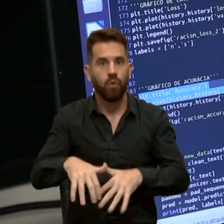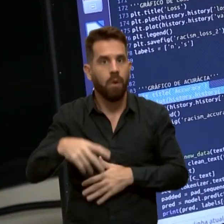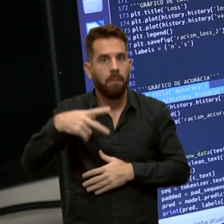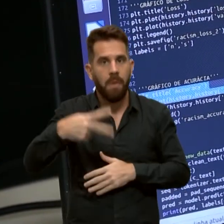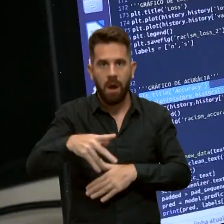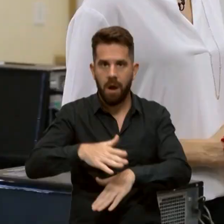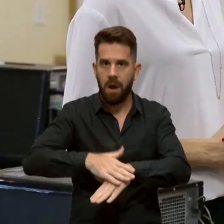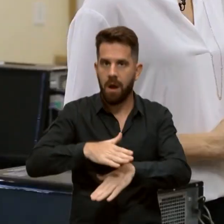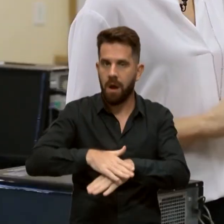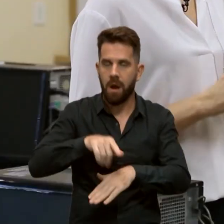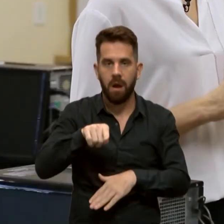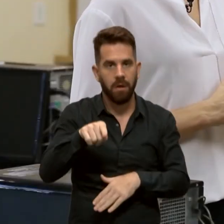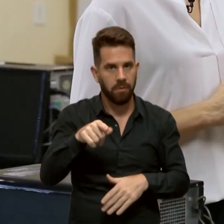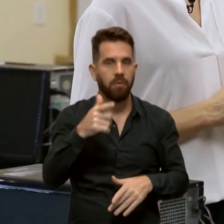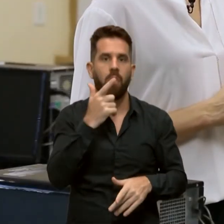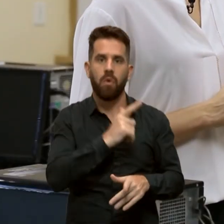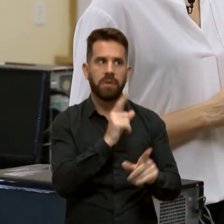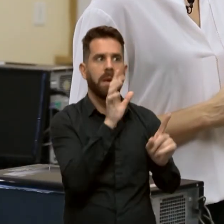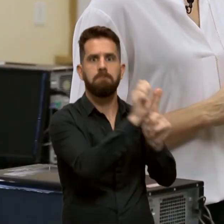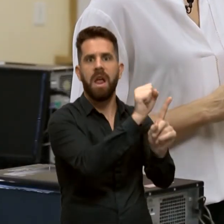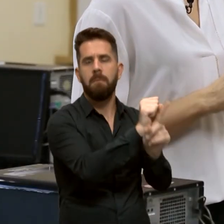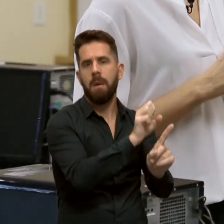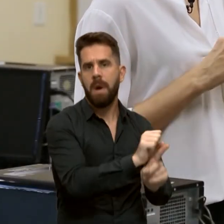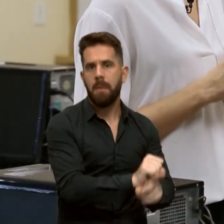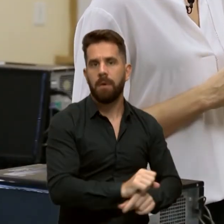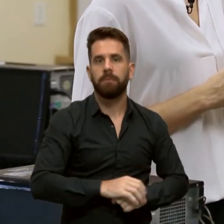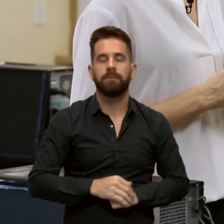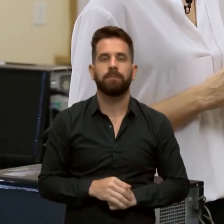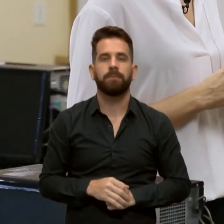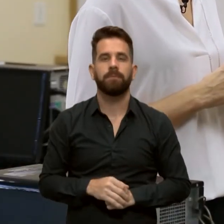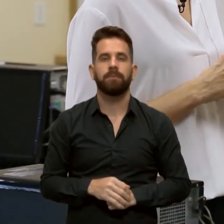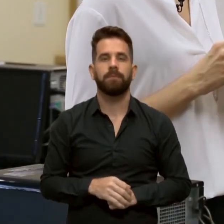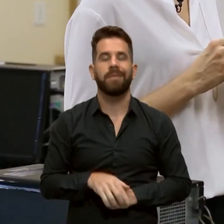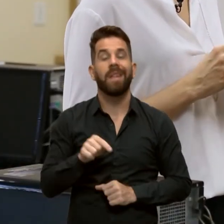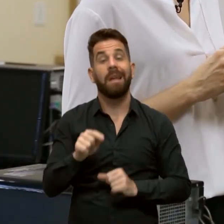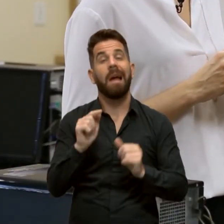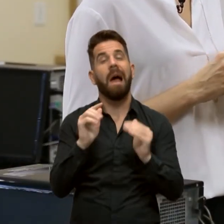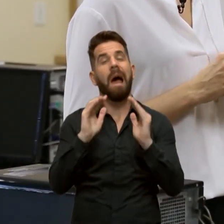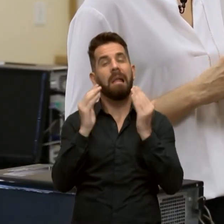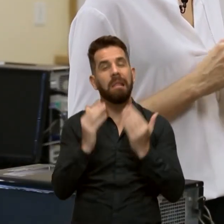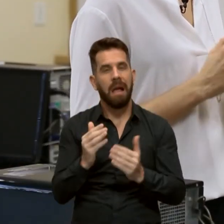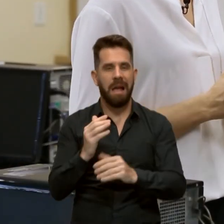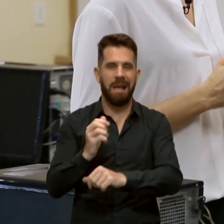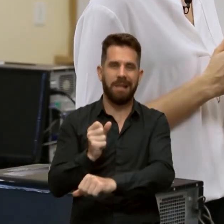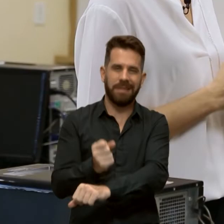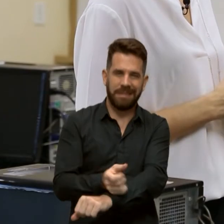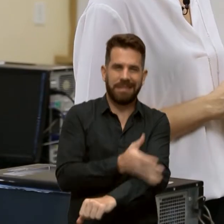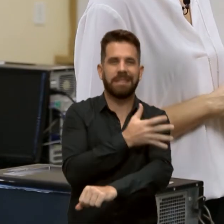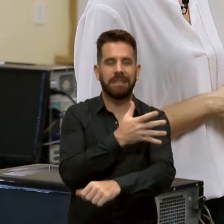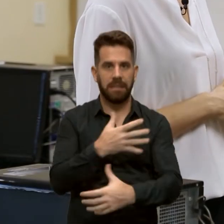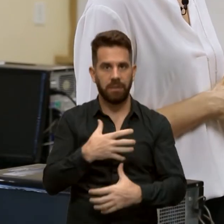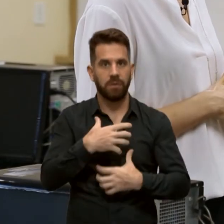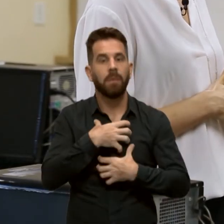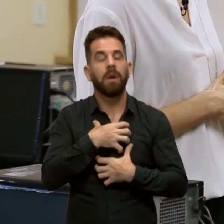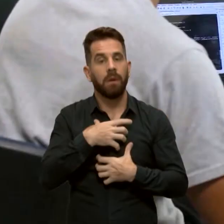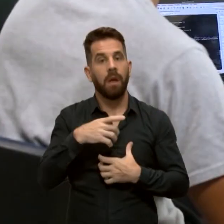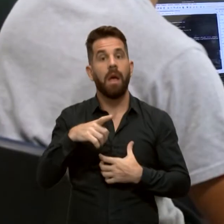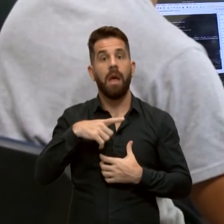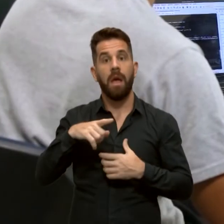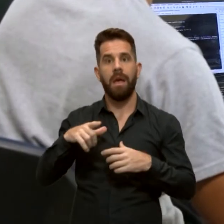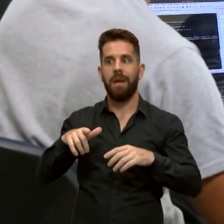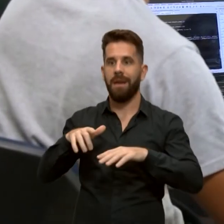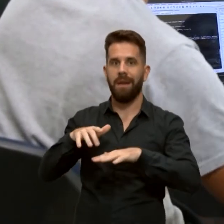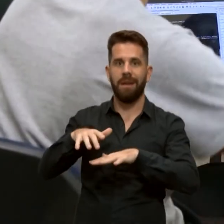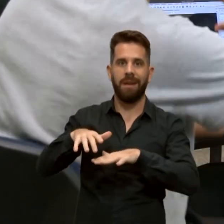mensagens não contém. A análise de sentimentos, ela é uma sub-área da área de processamento de linguagem natural. A